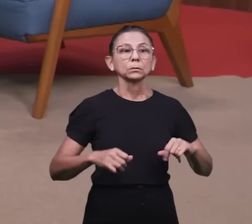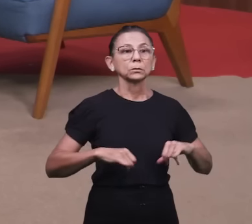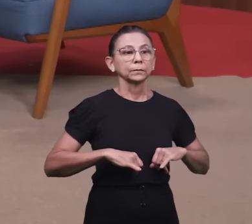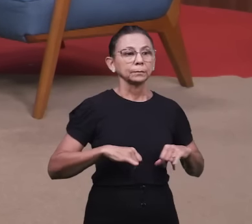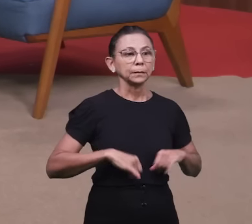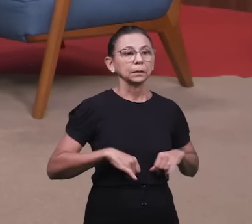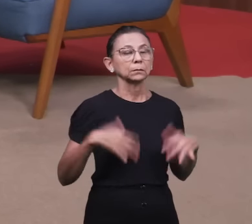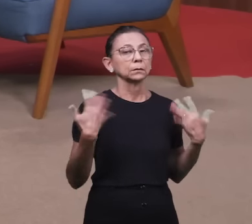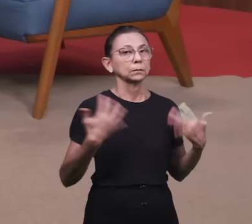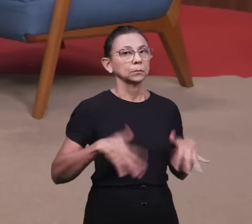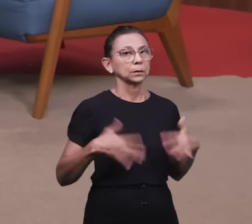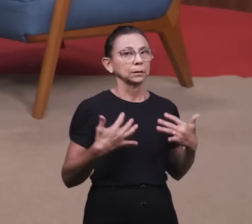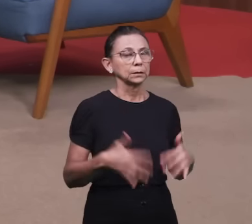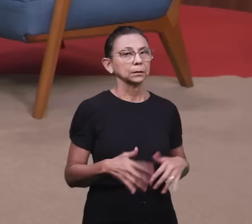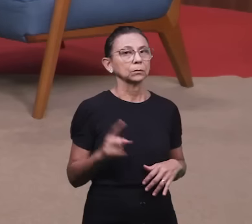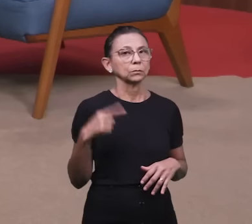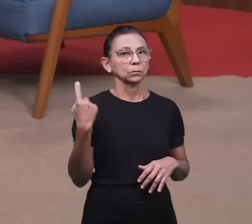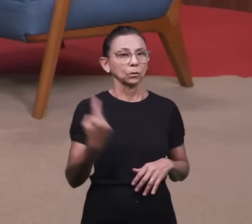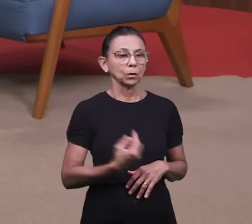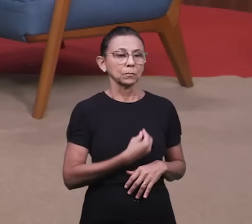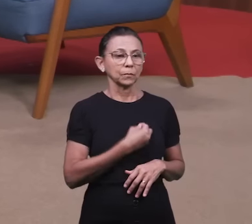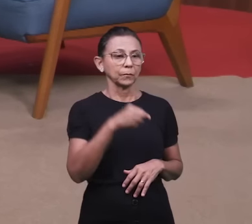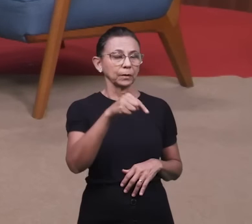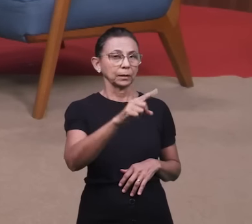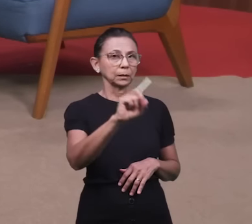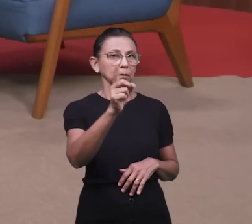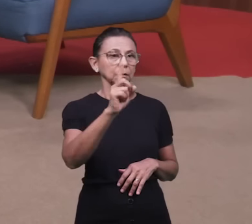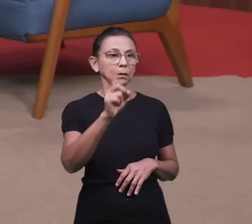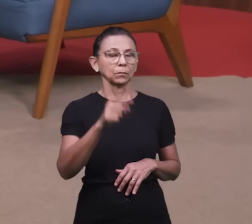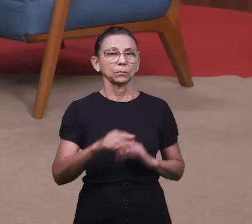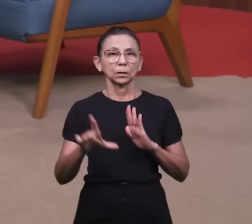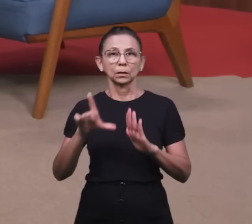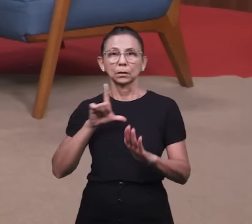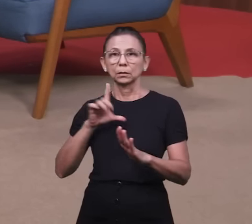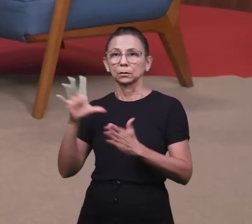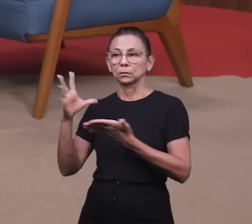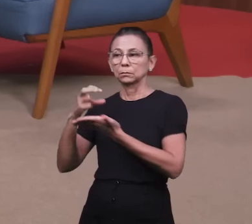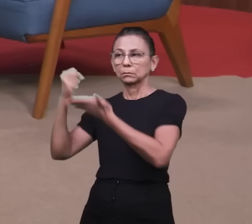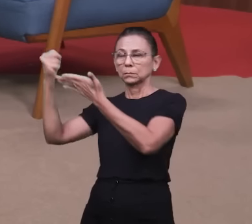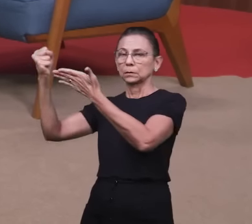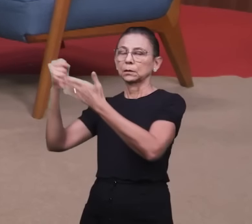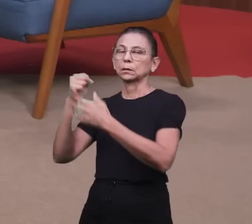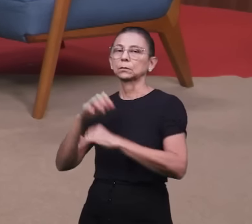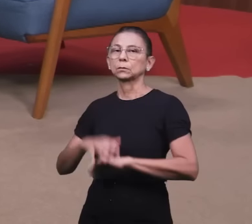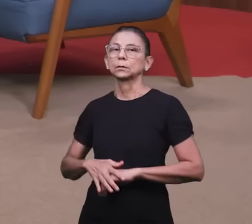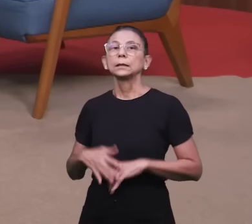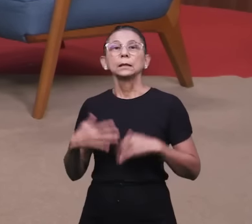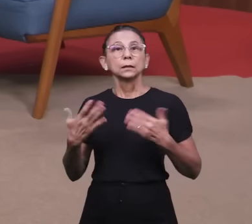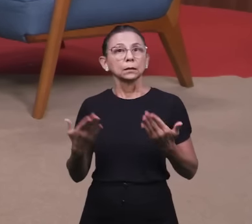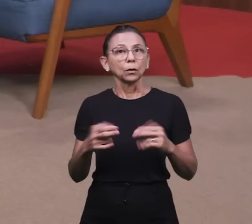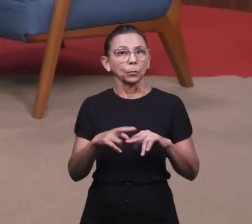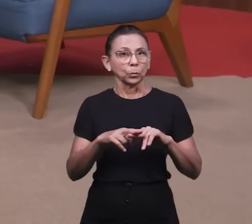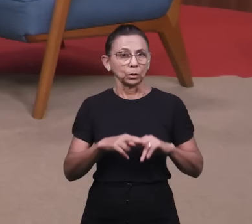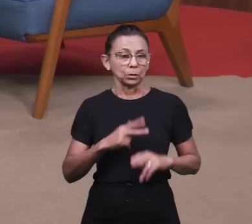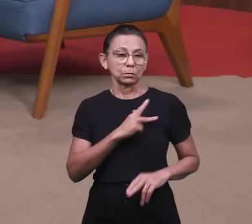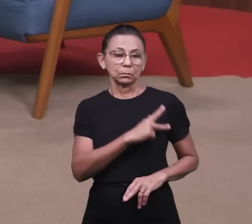de maior dor que vai ser a tribulação mas nós não vamos passar mais por aí porque antes o Senhor nos resgatou por isso que